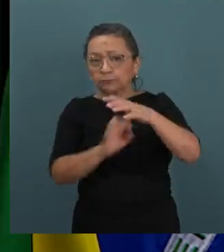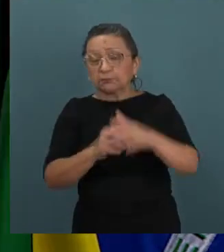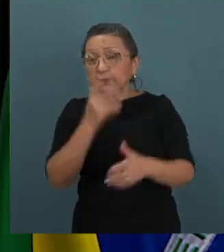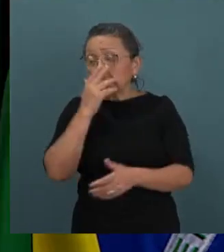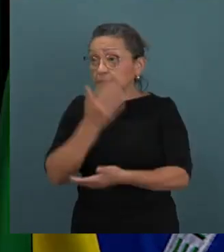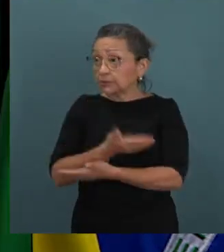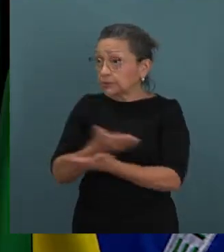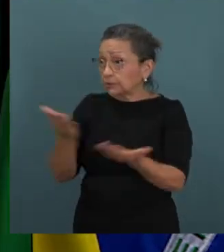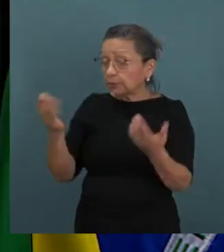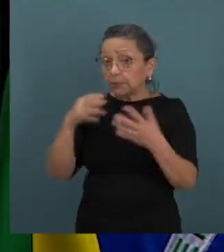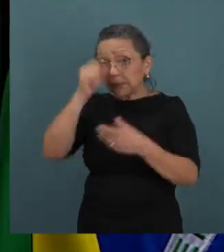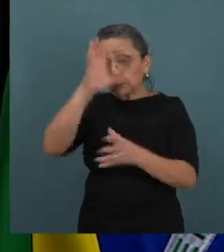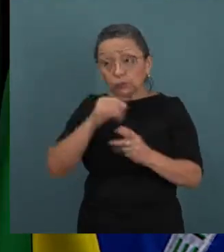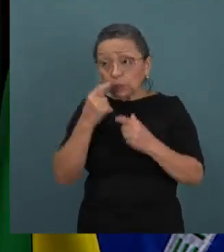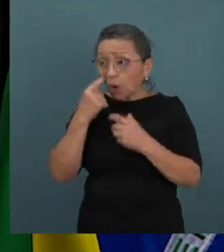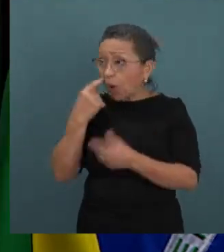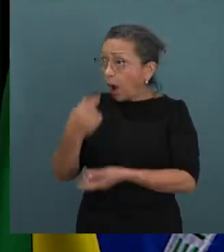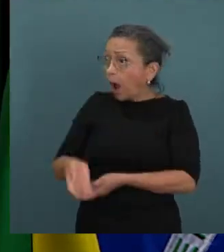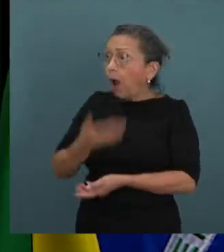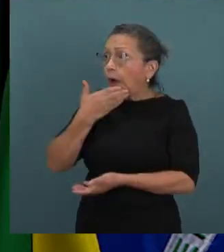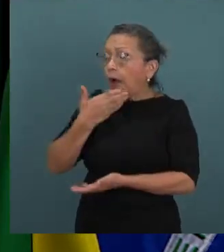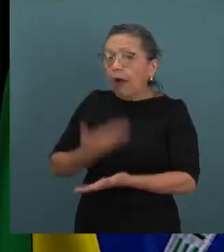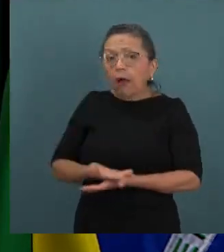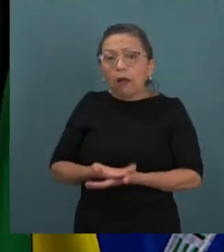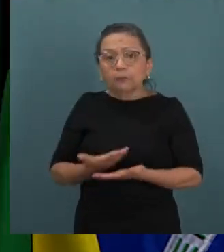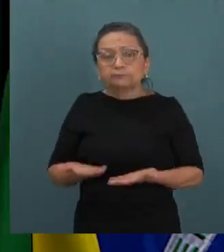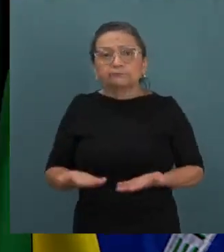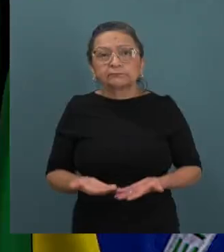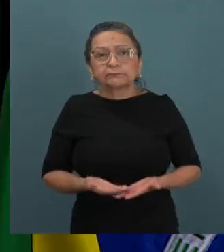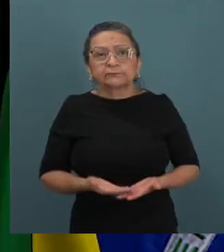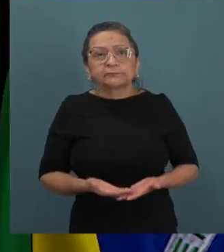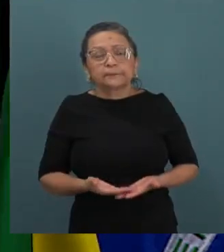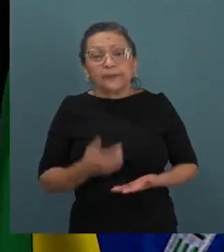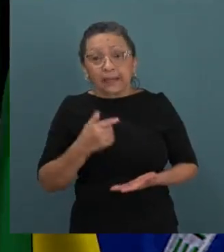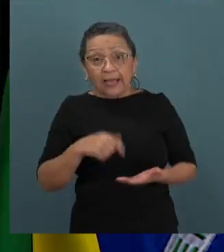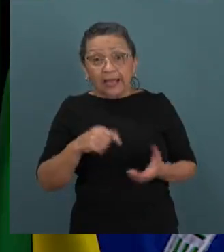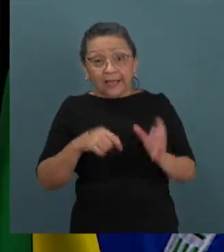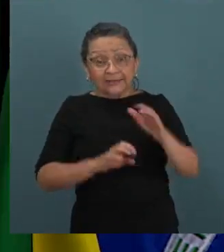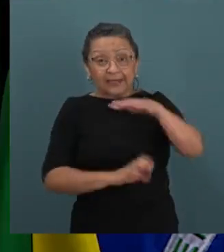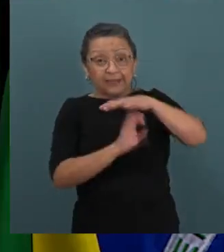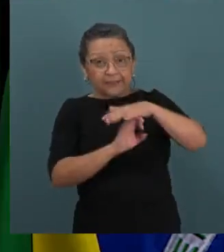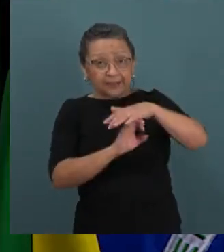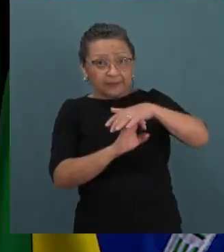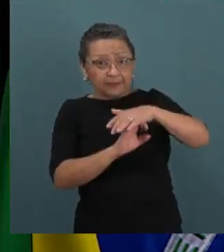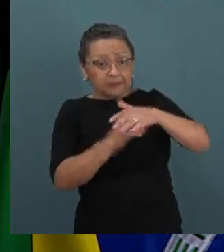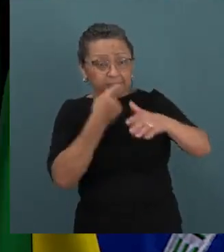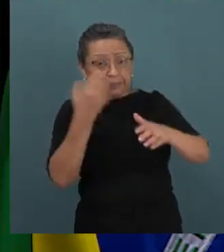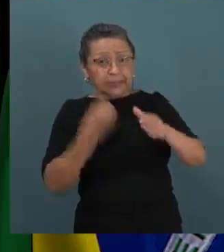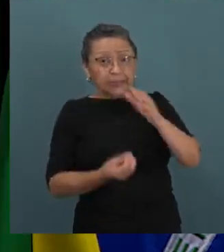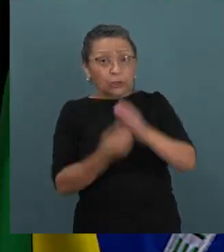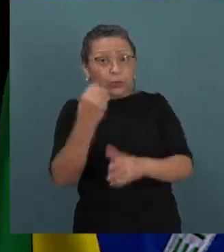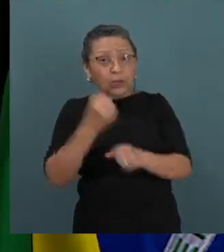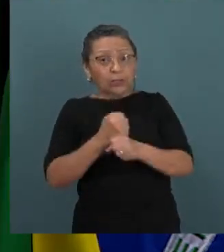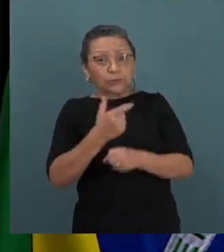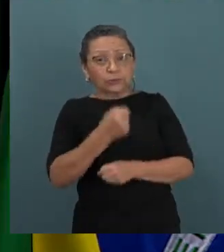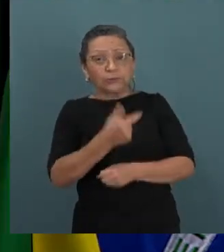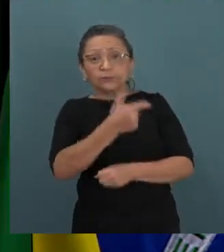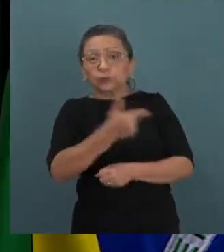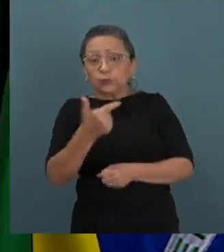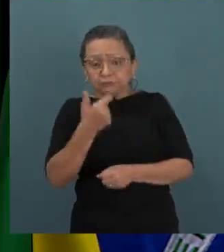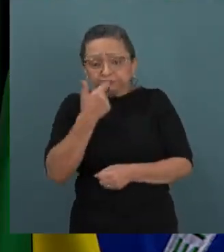o Brasil e o mundo. Ela foi recentemente criada, essa empresa Ótima, em